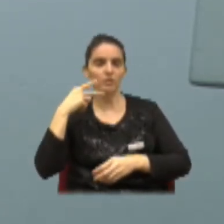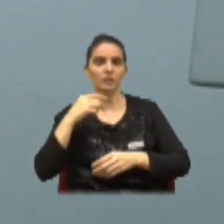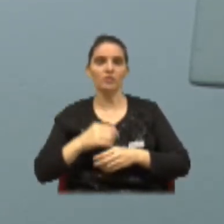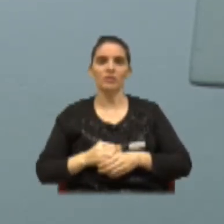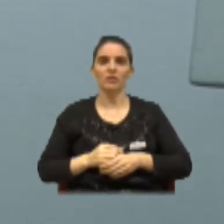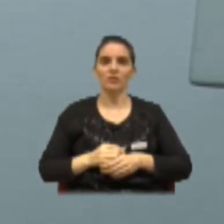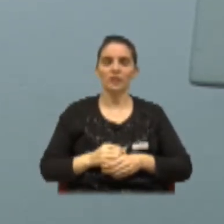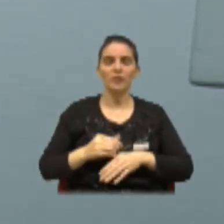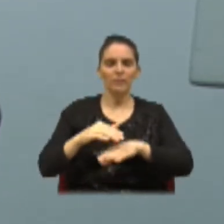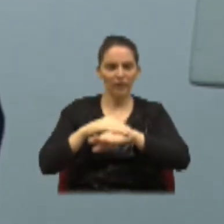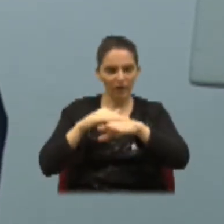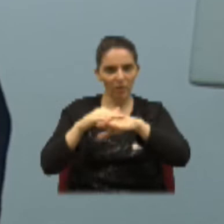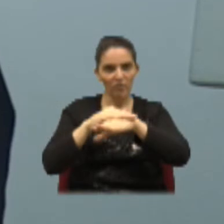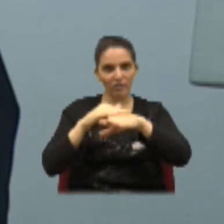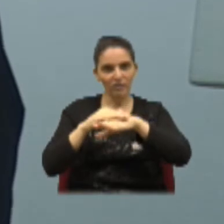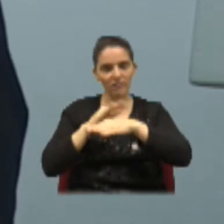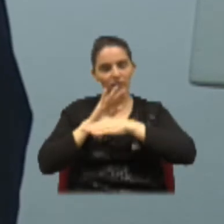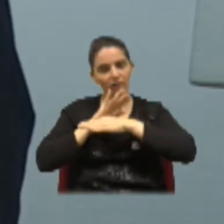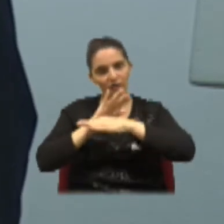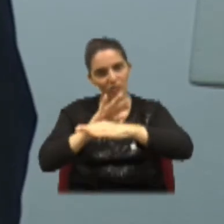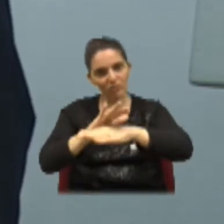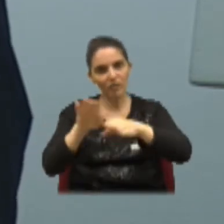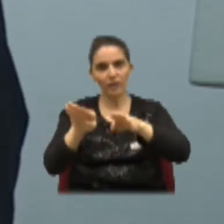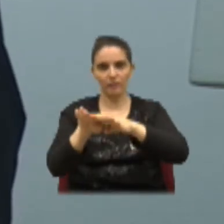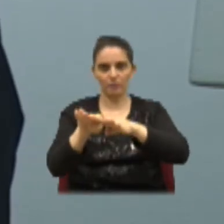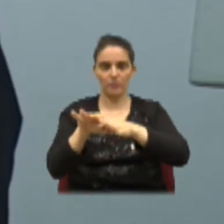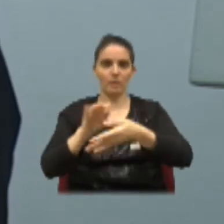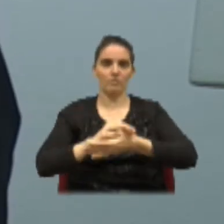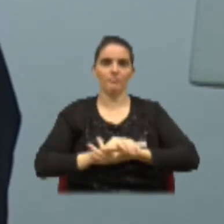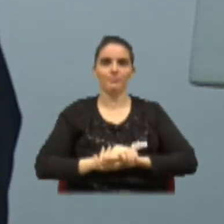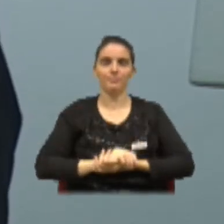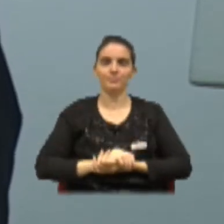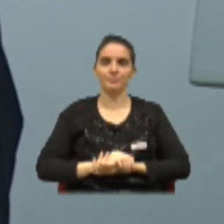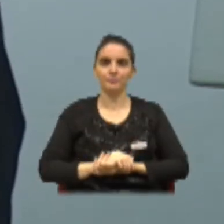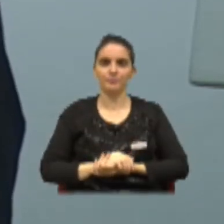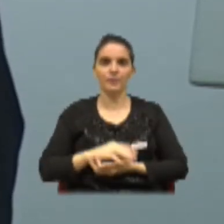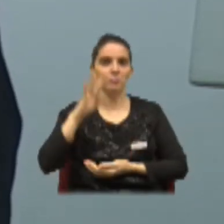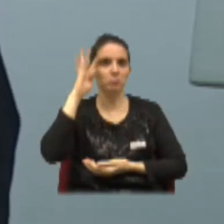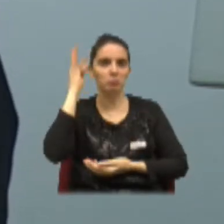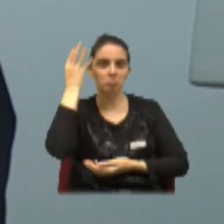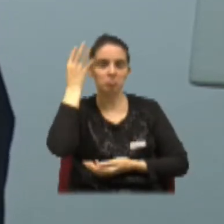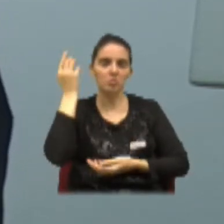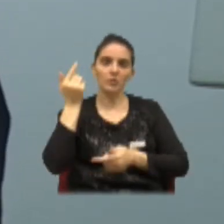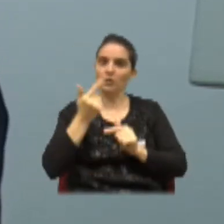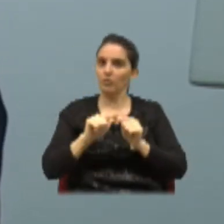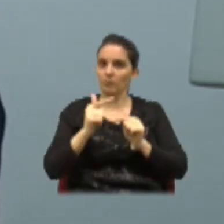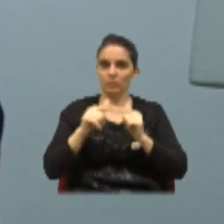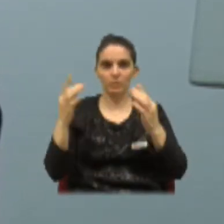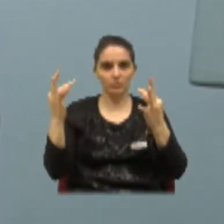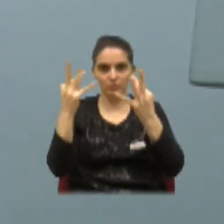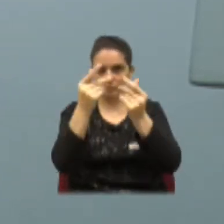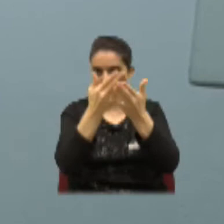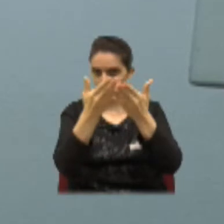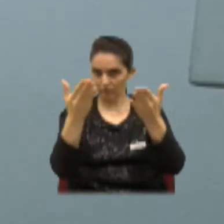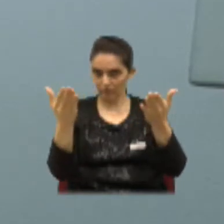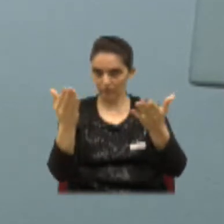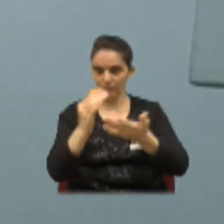ouvir e também contribuir para que possa resolver esse impasse de todos vocês.